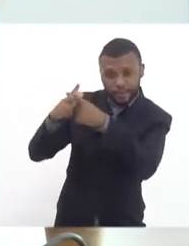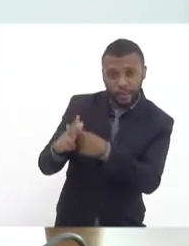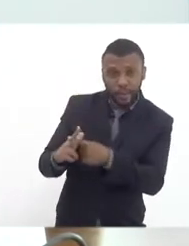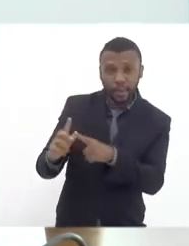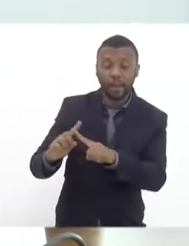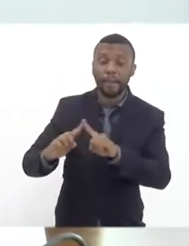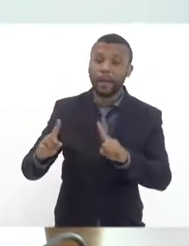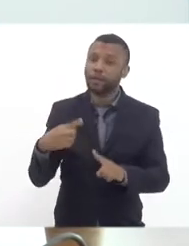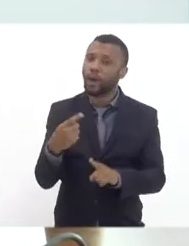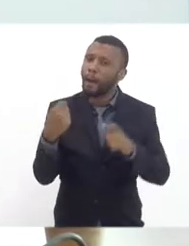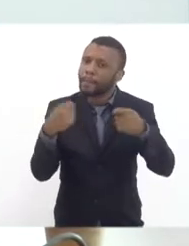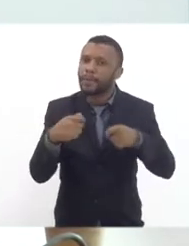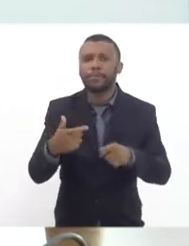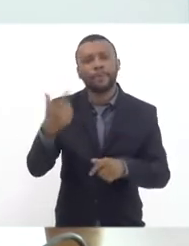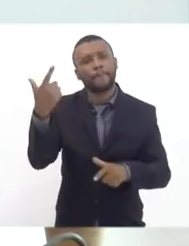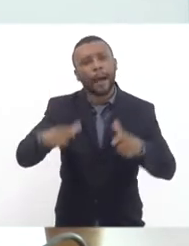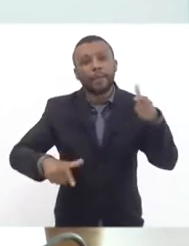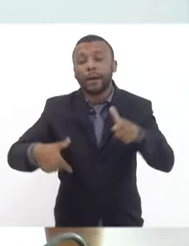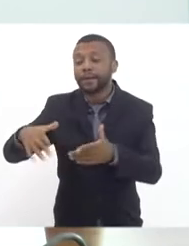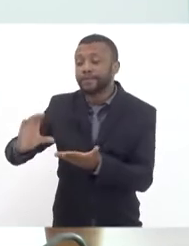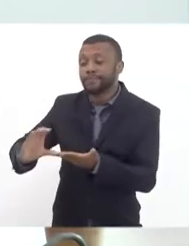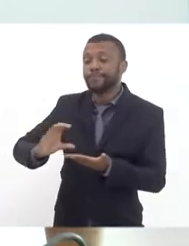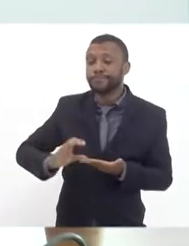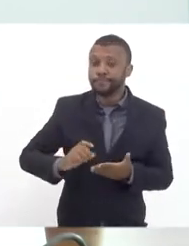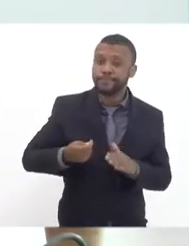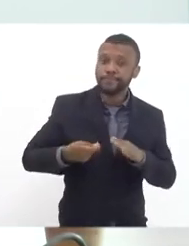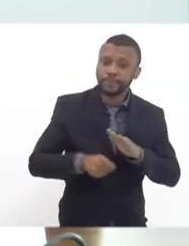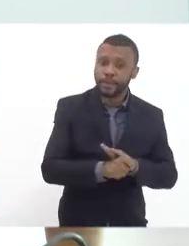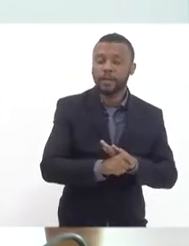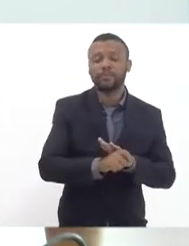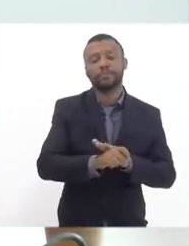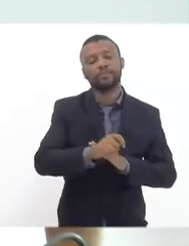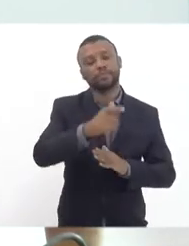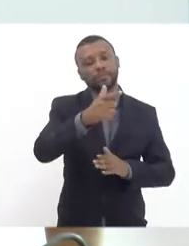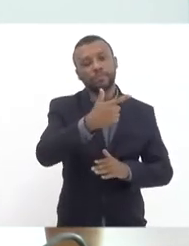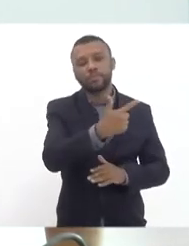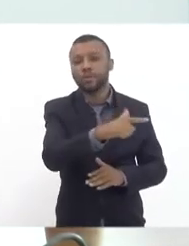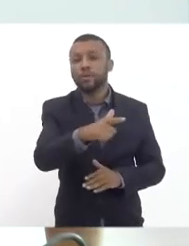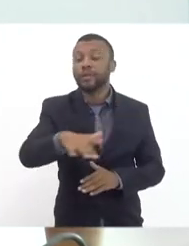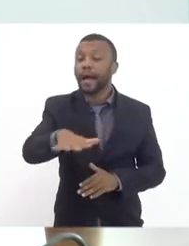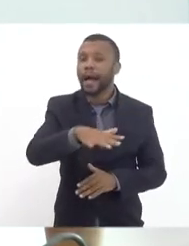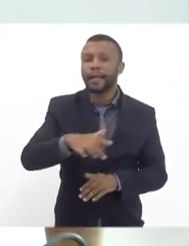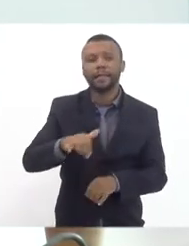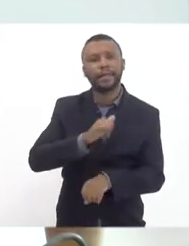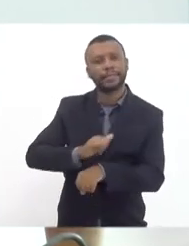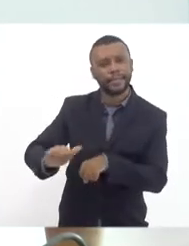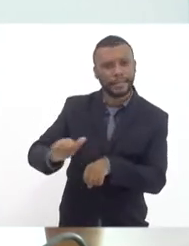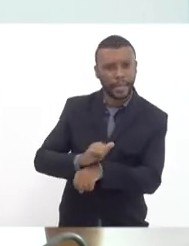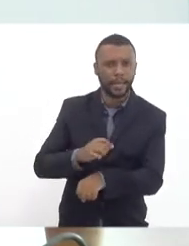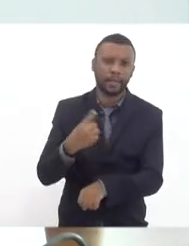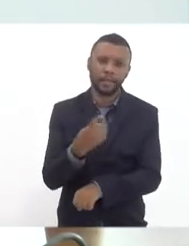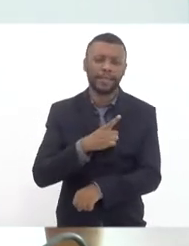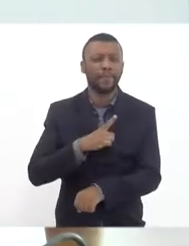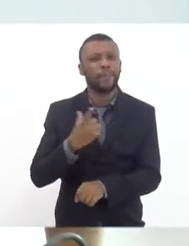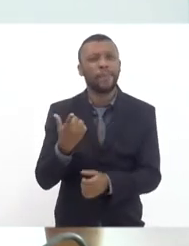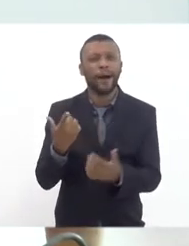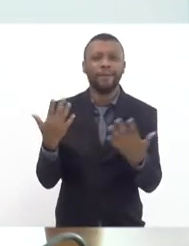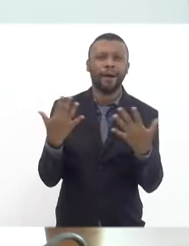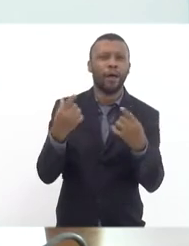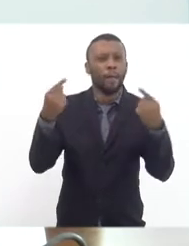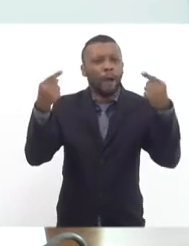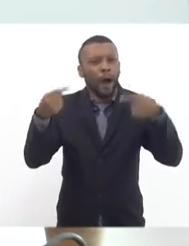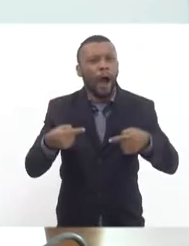mais. A gente precisa de investimentos em outras áreas que sejam estratégicas para a gente. Existe uma falsa polêmica achando